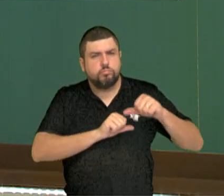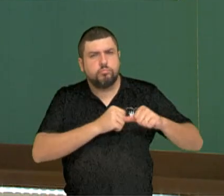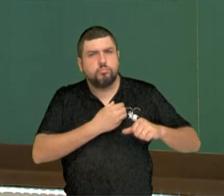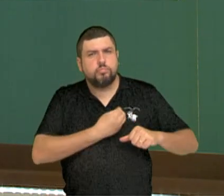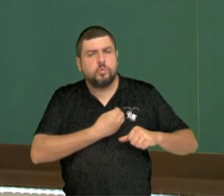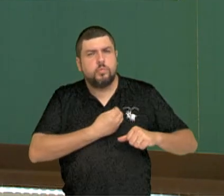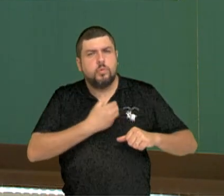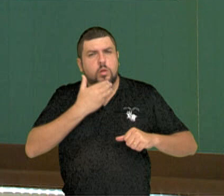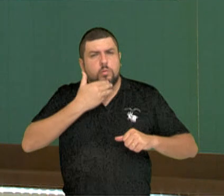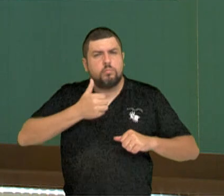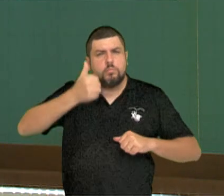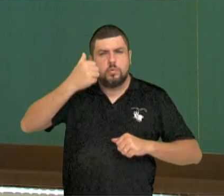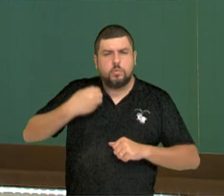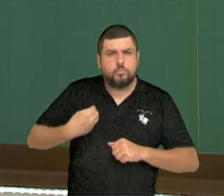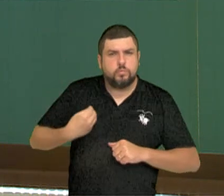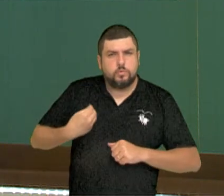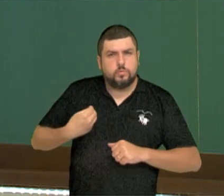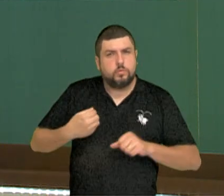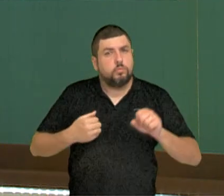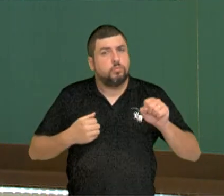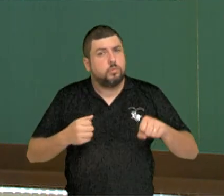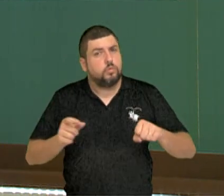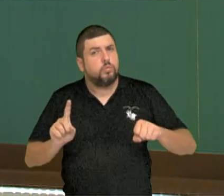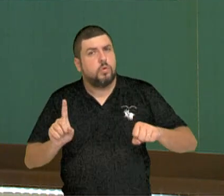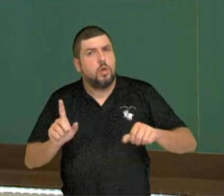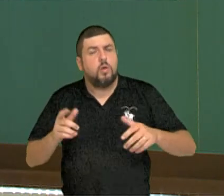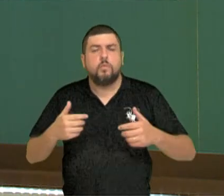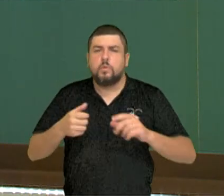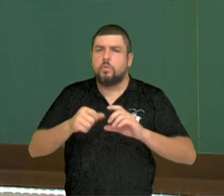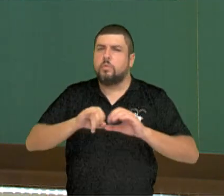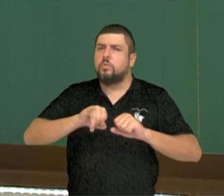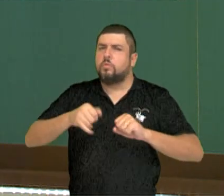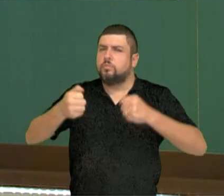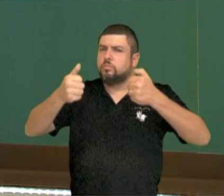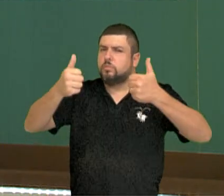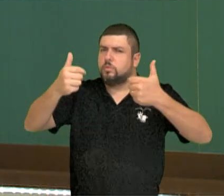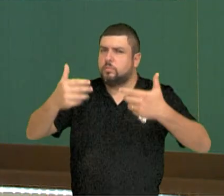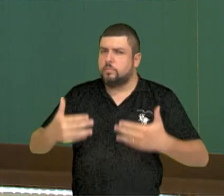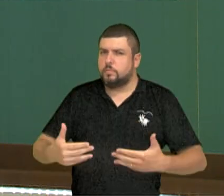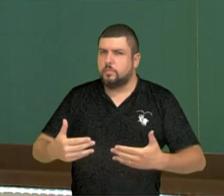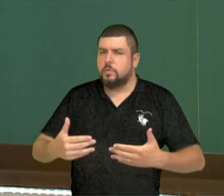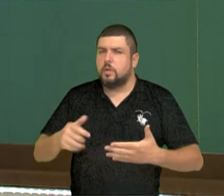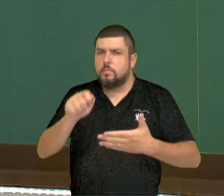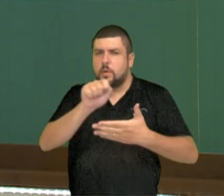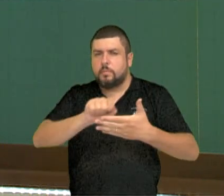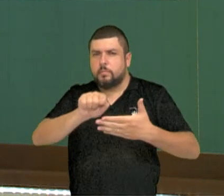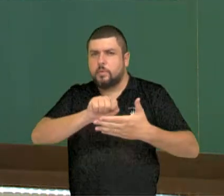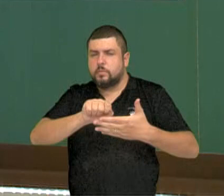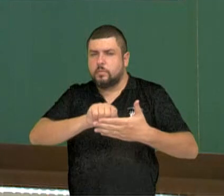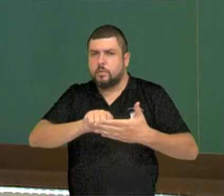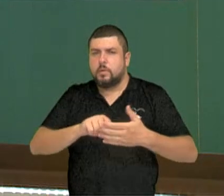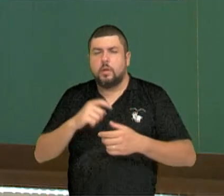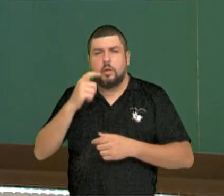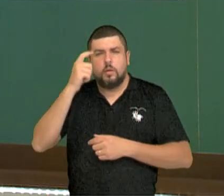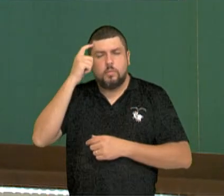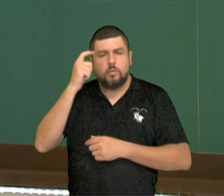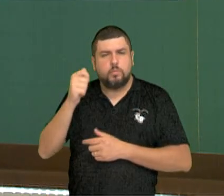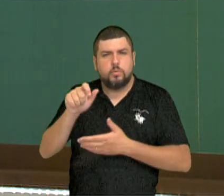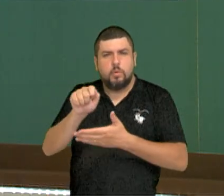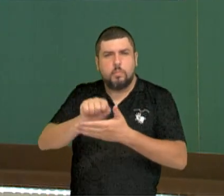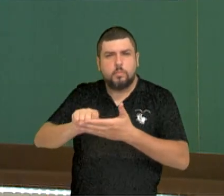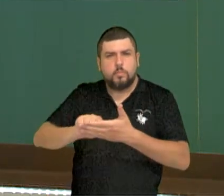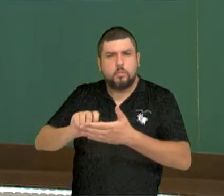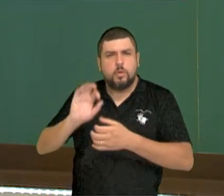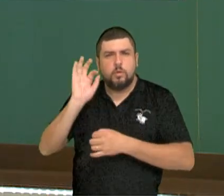fazer com que uma pessoa viva mais tempo? Justifica a tua resposta. Pense aí um pouquinho a respeito da questão,